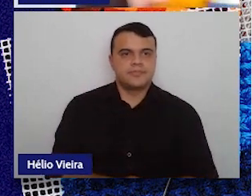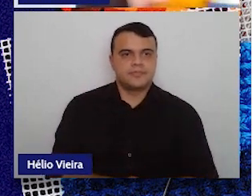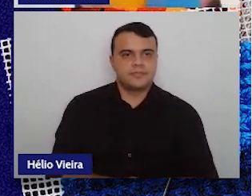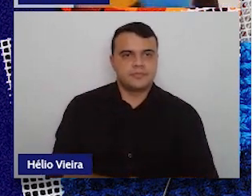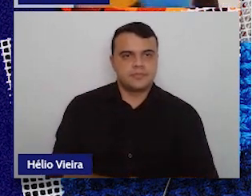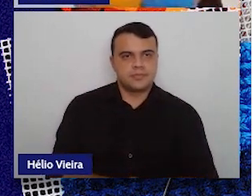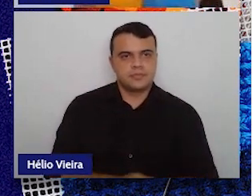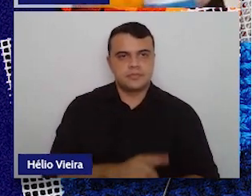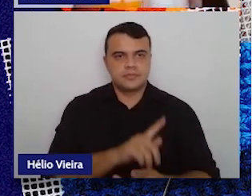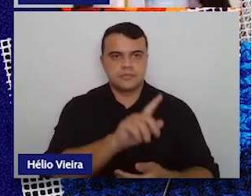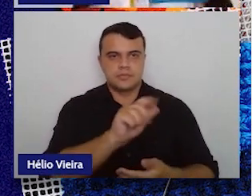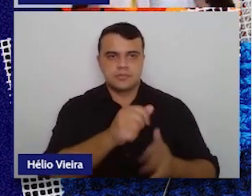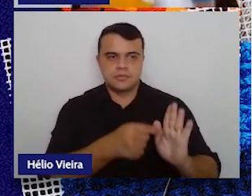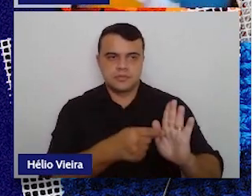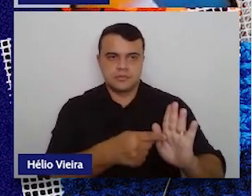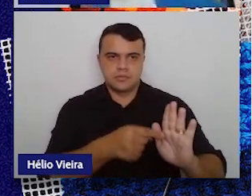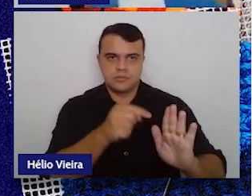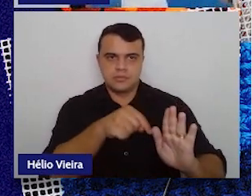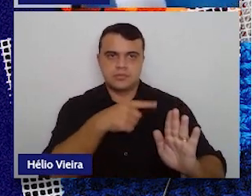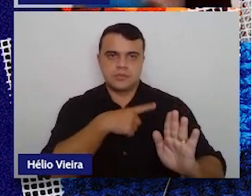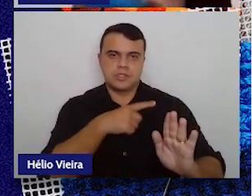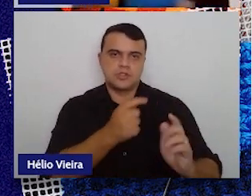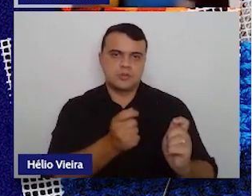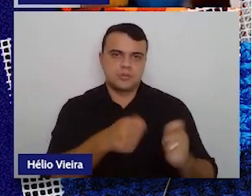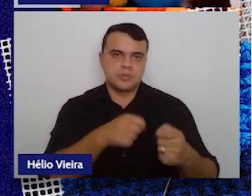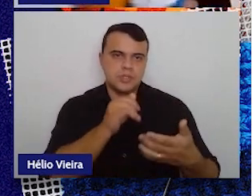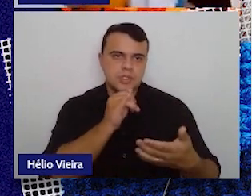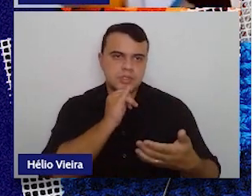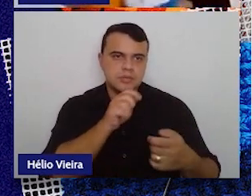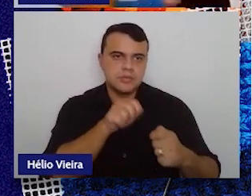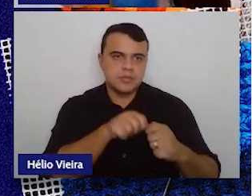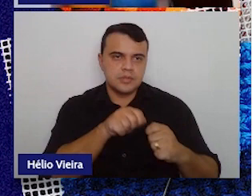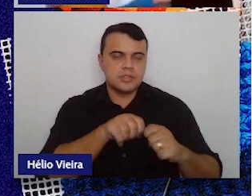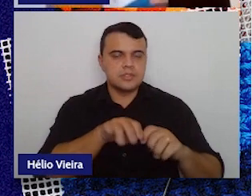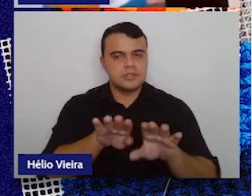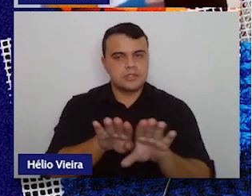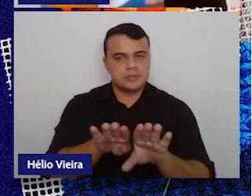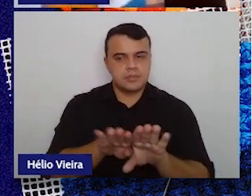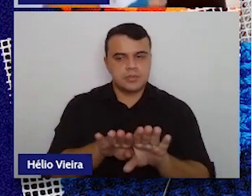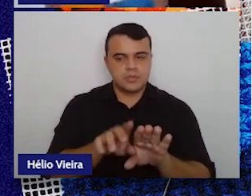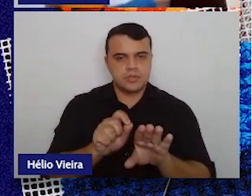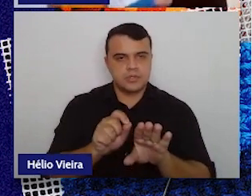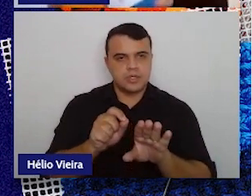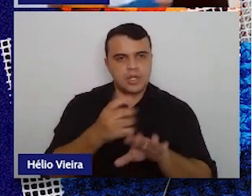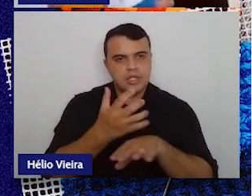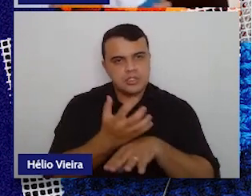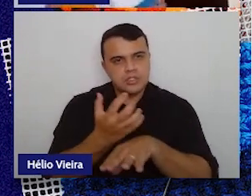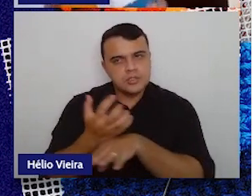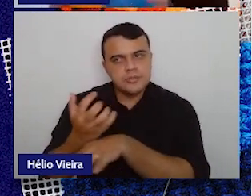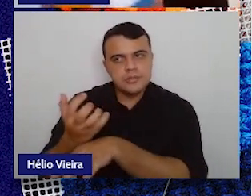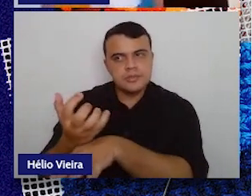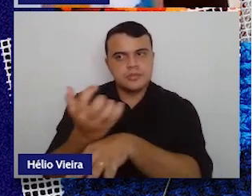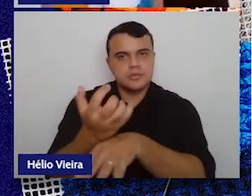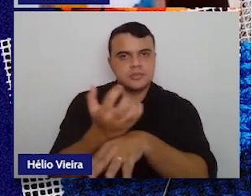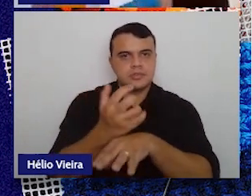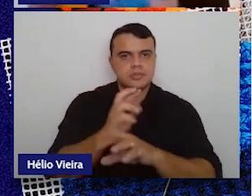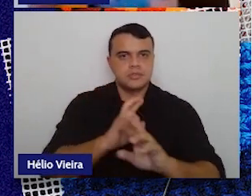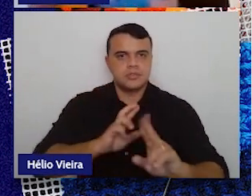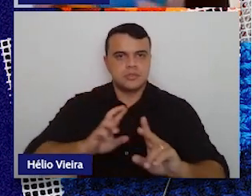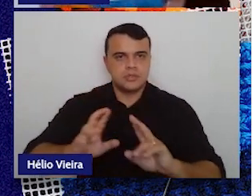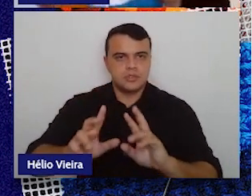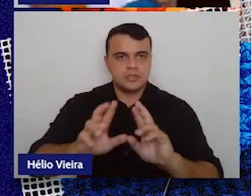Linhas de lã. Uma coisa que a gente pode trabalhar também na interdisciplinaridade com o componente de